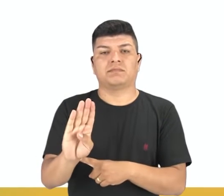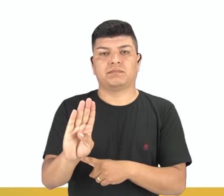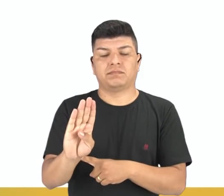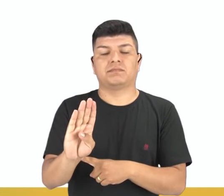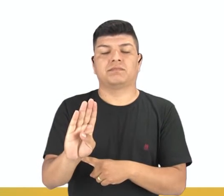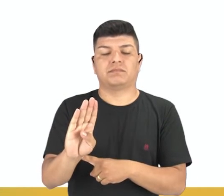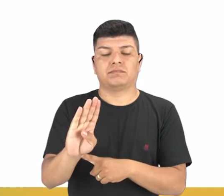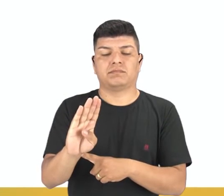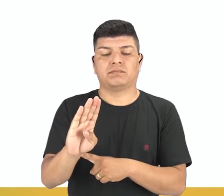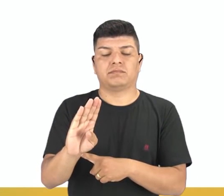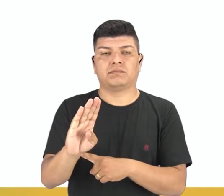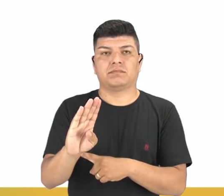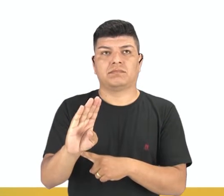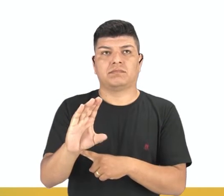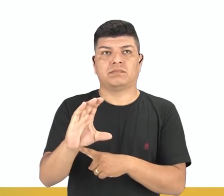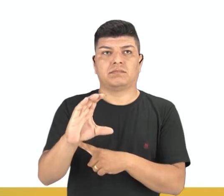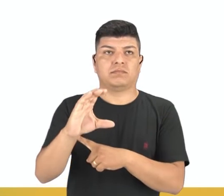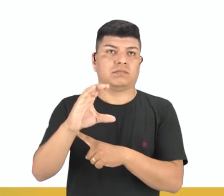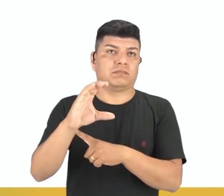epistasia, né?